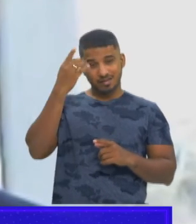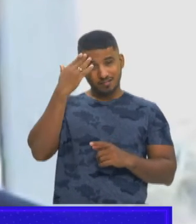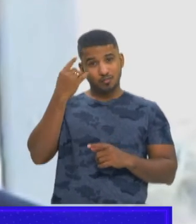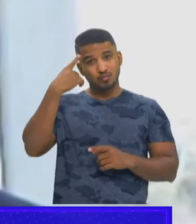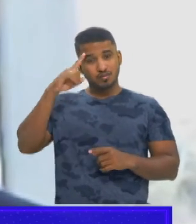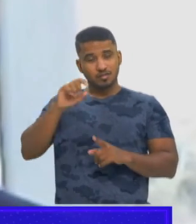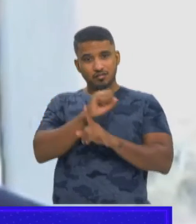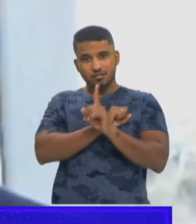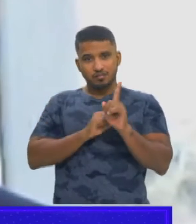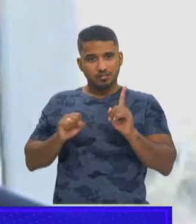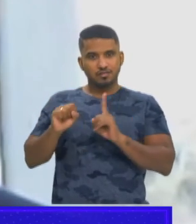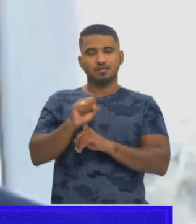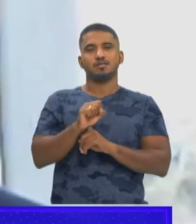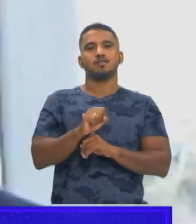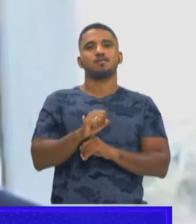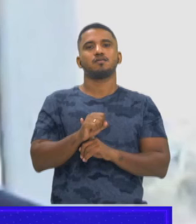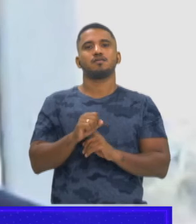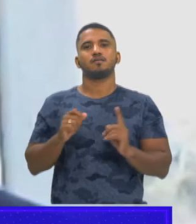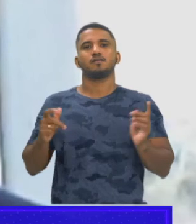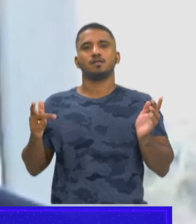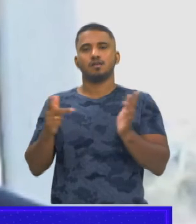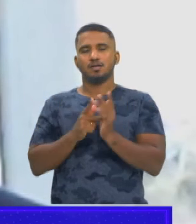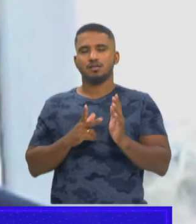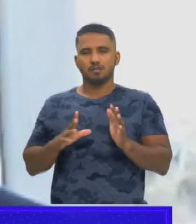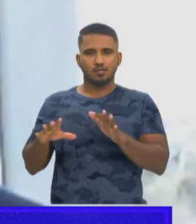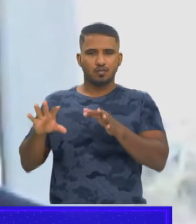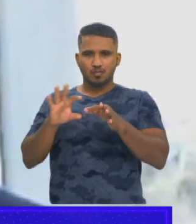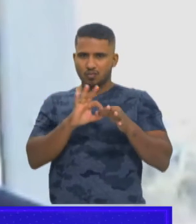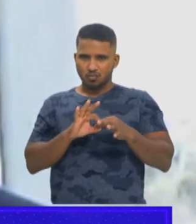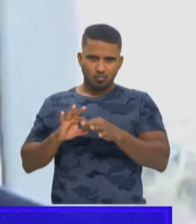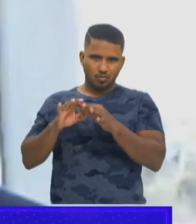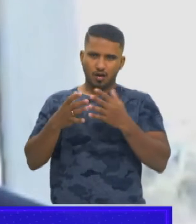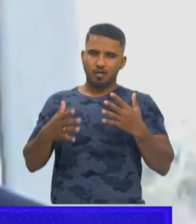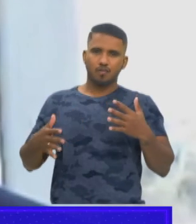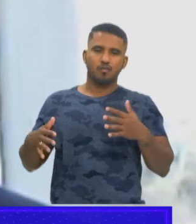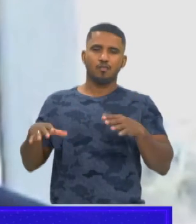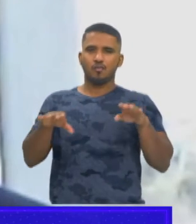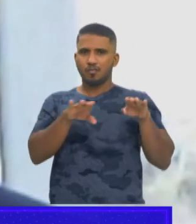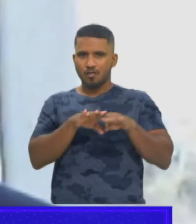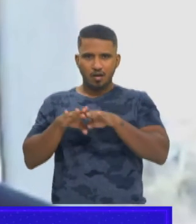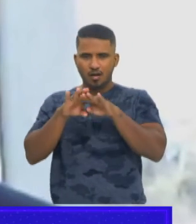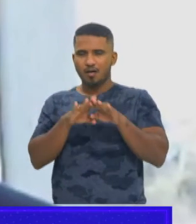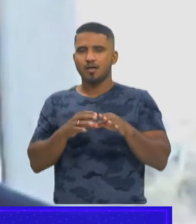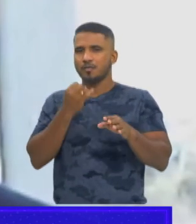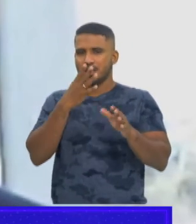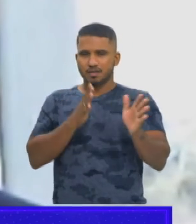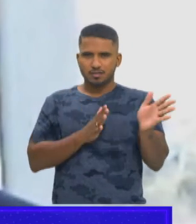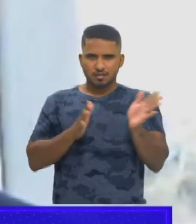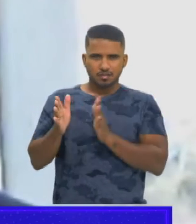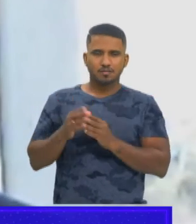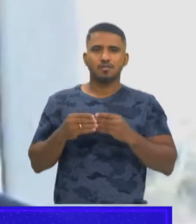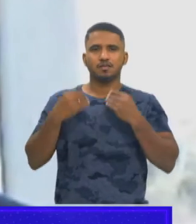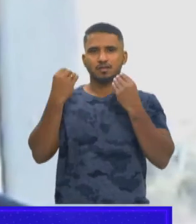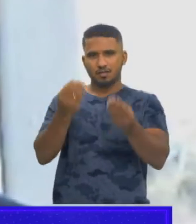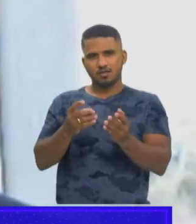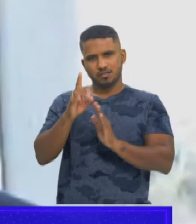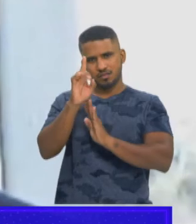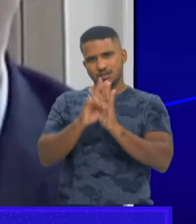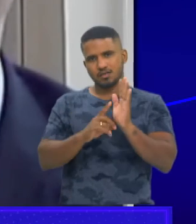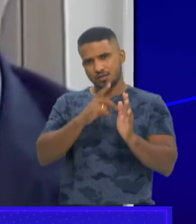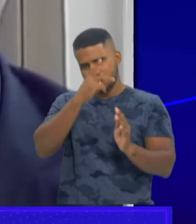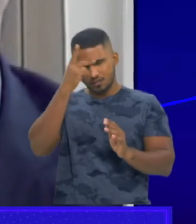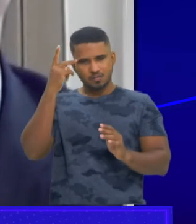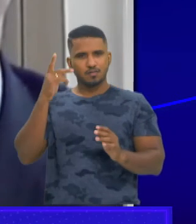sociedade realmente igualitária, realmente acessível, que garanta a efetividade do direito das pessoas com